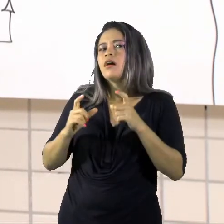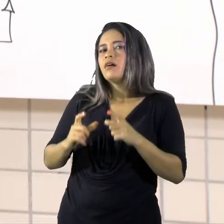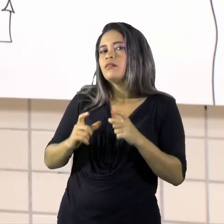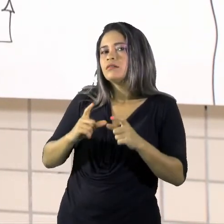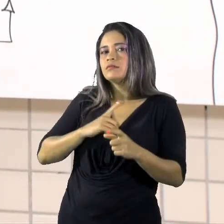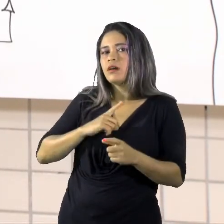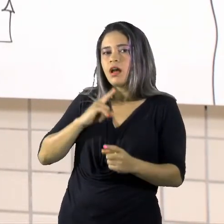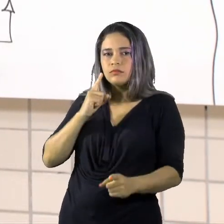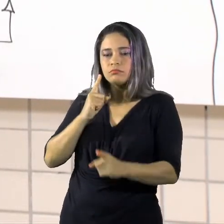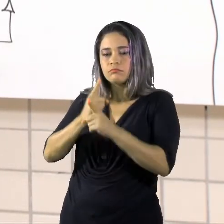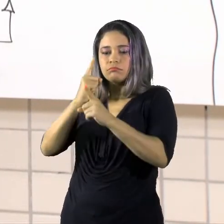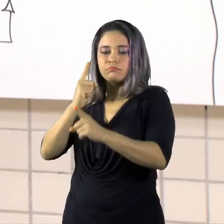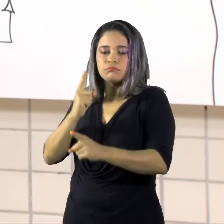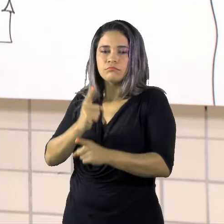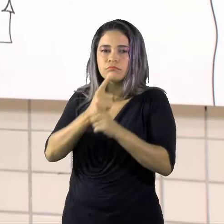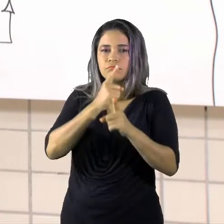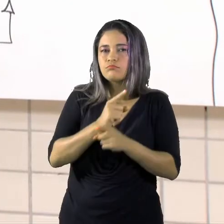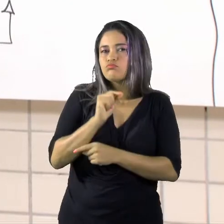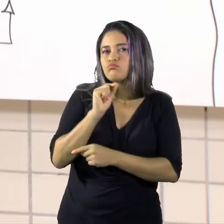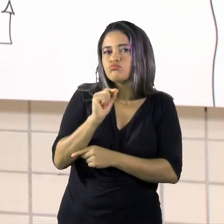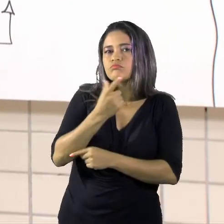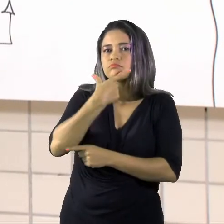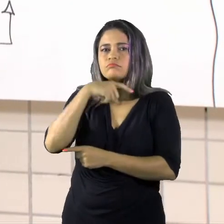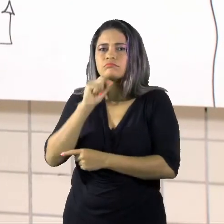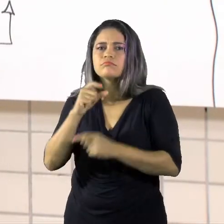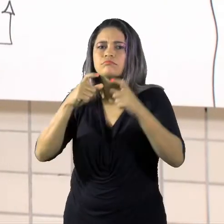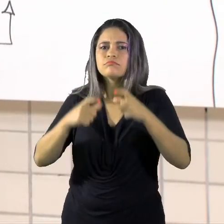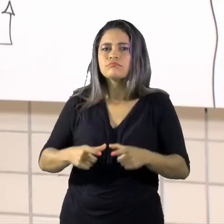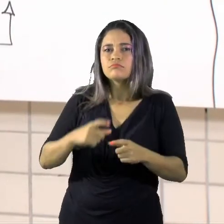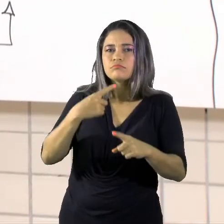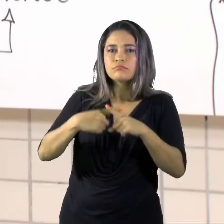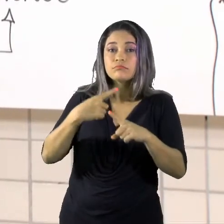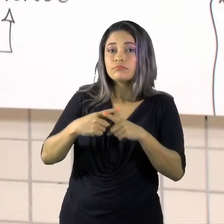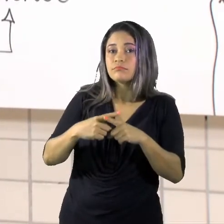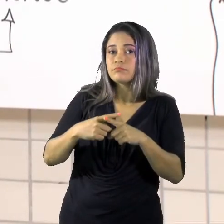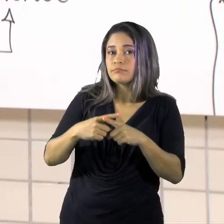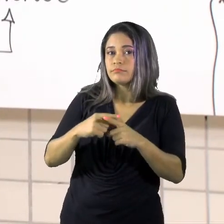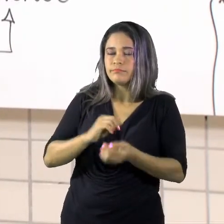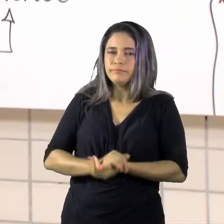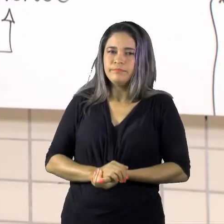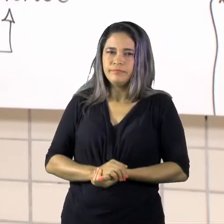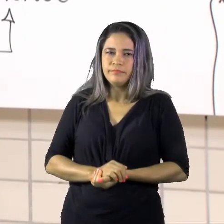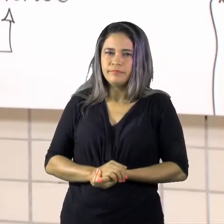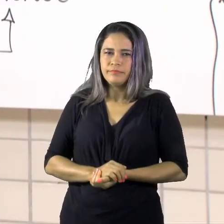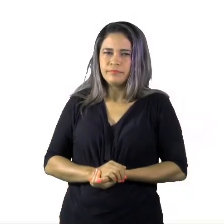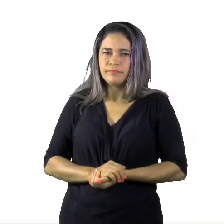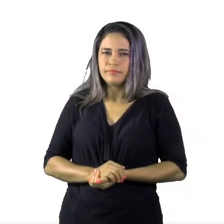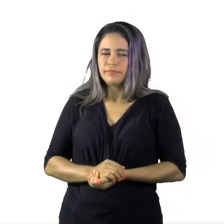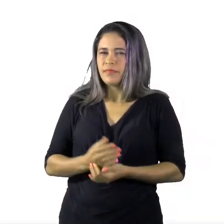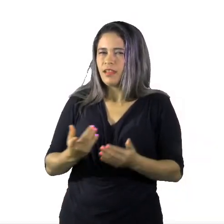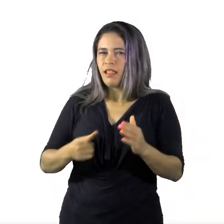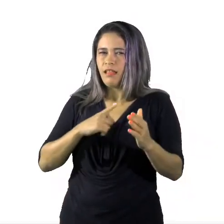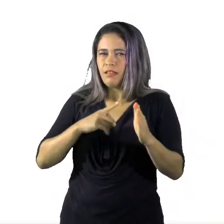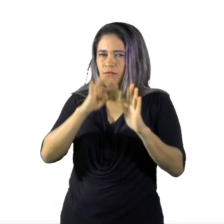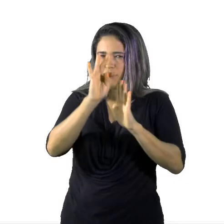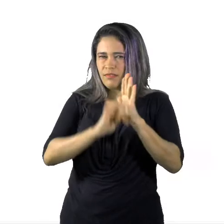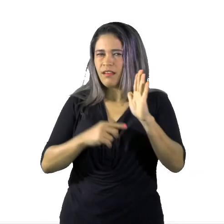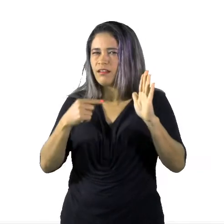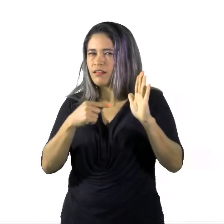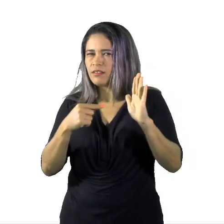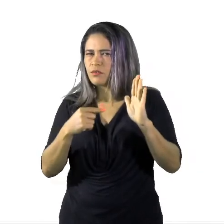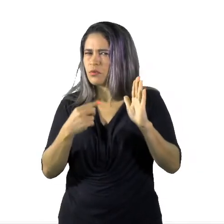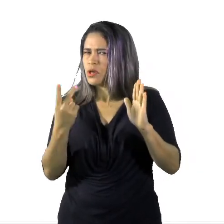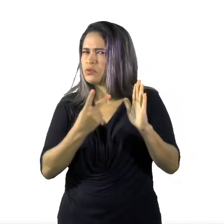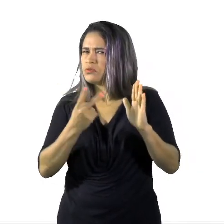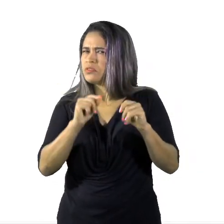irão identificar. O que, quem, onde, porquê e como. Segundo o texto, o que as duas crianças fazem